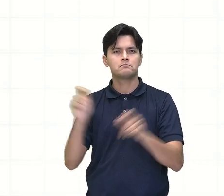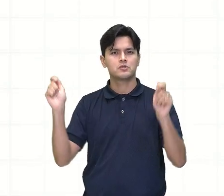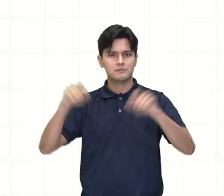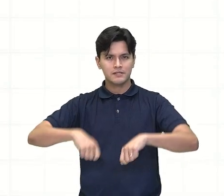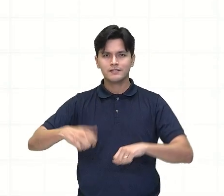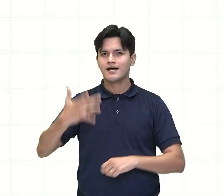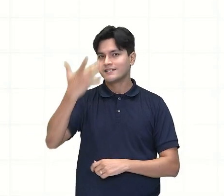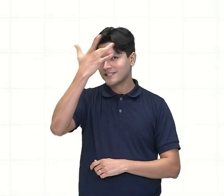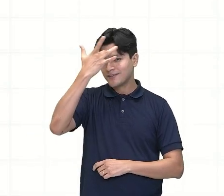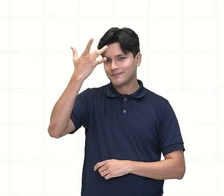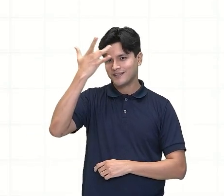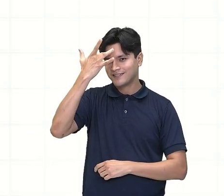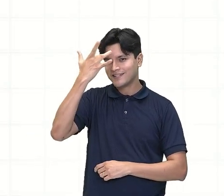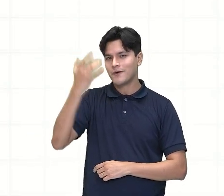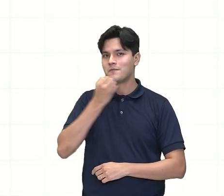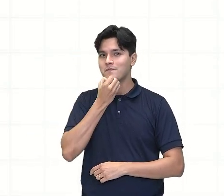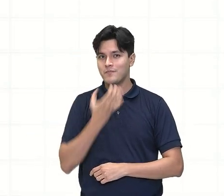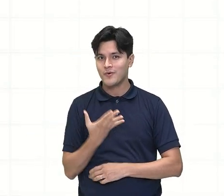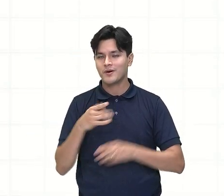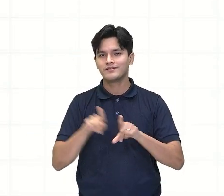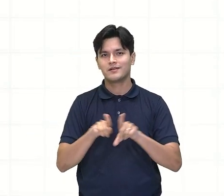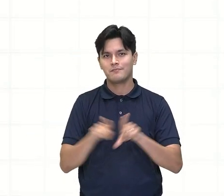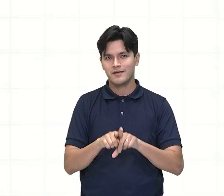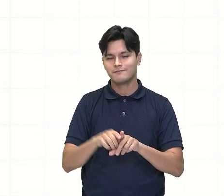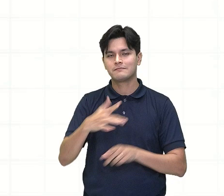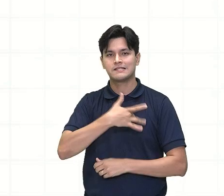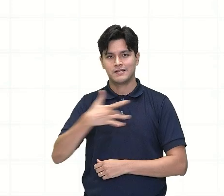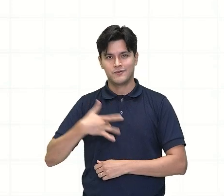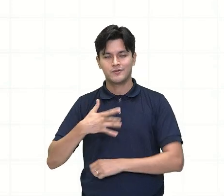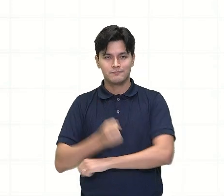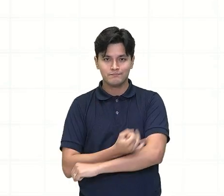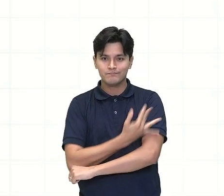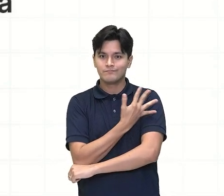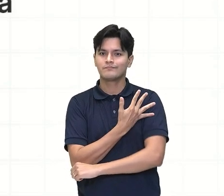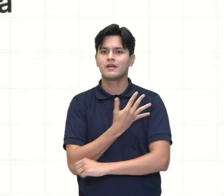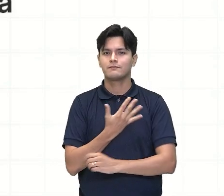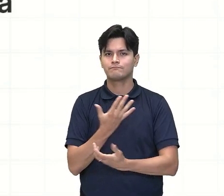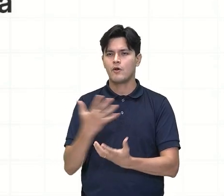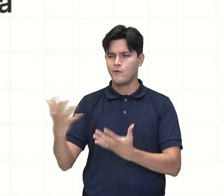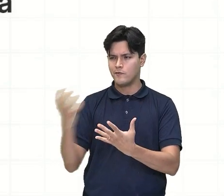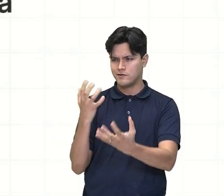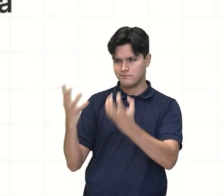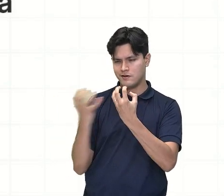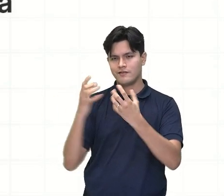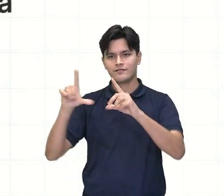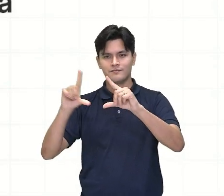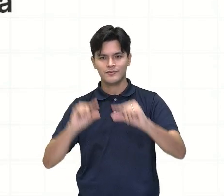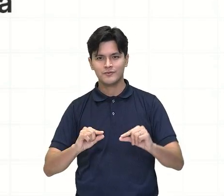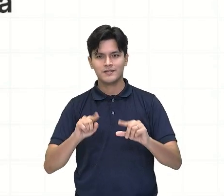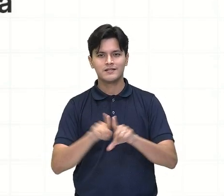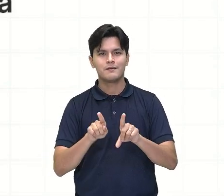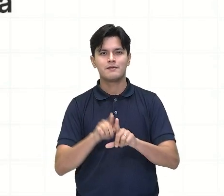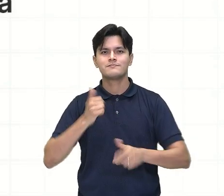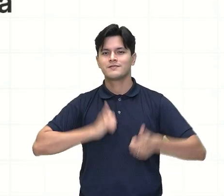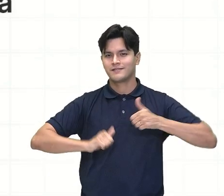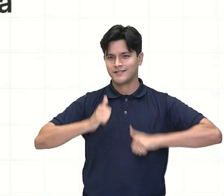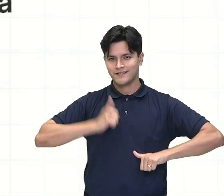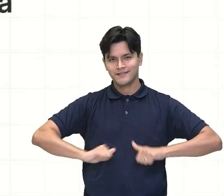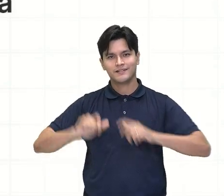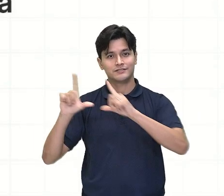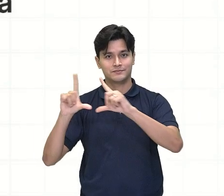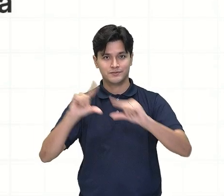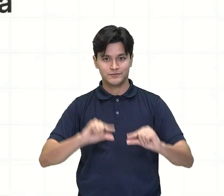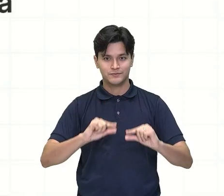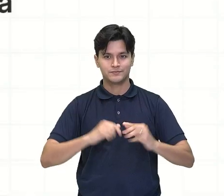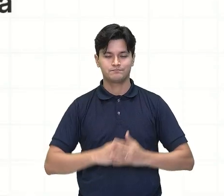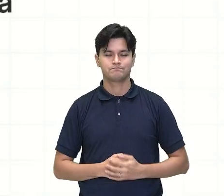emocional, ajudando no controle do estresse e também da ansiedade. E aqui nós temos também outro exemplo bem interessante, no candomblé. A